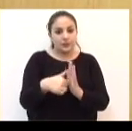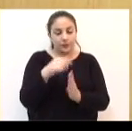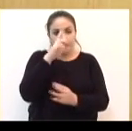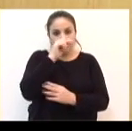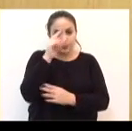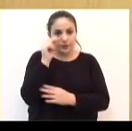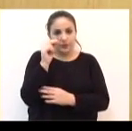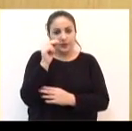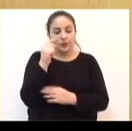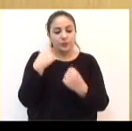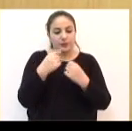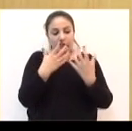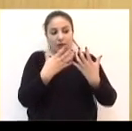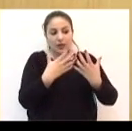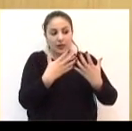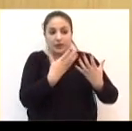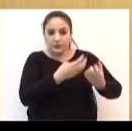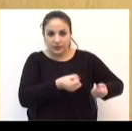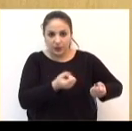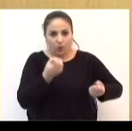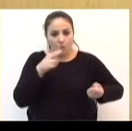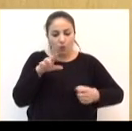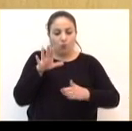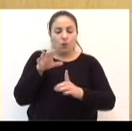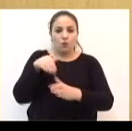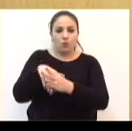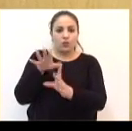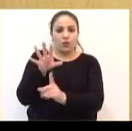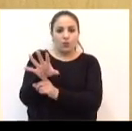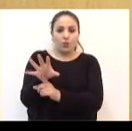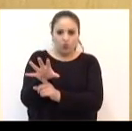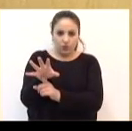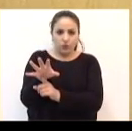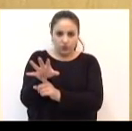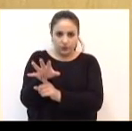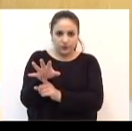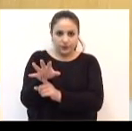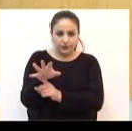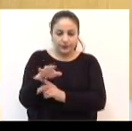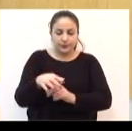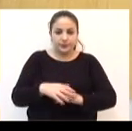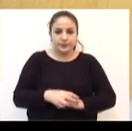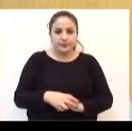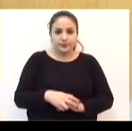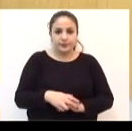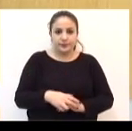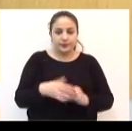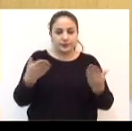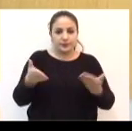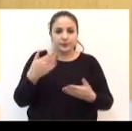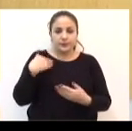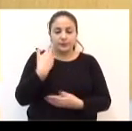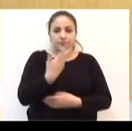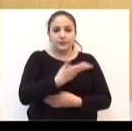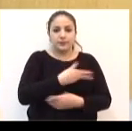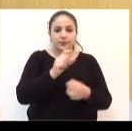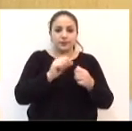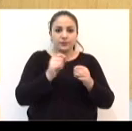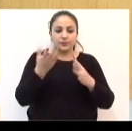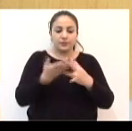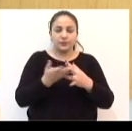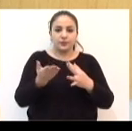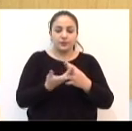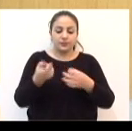deve acatar ou vetar as emendas aprovadas pelos parlamentares. E agora nós vamos para o intervalo